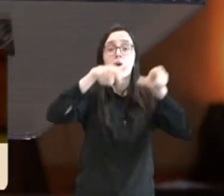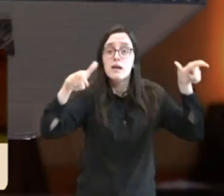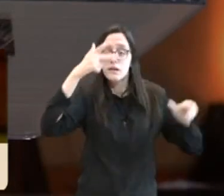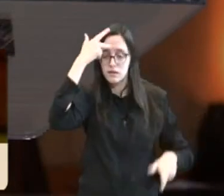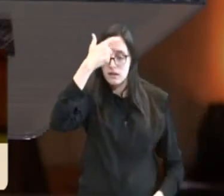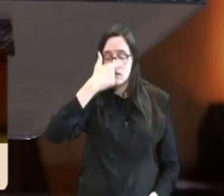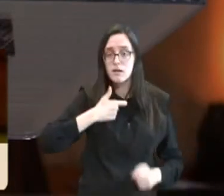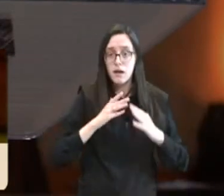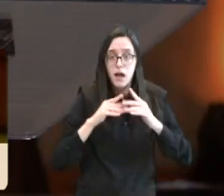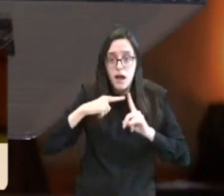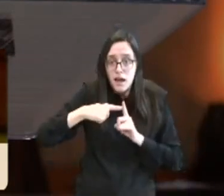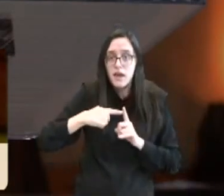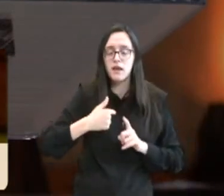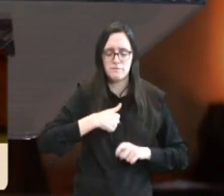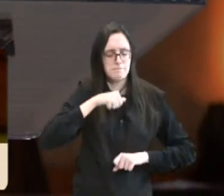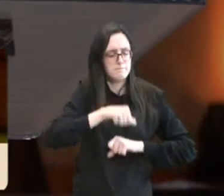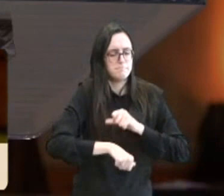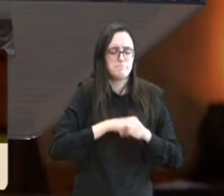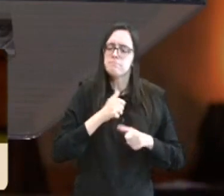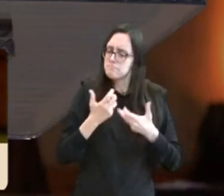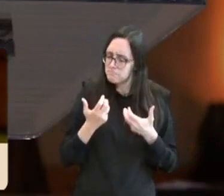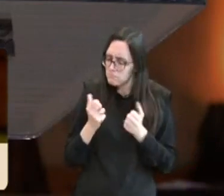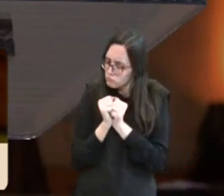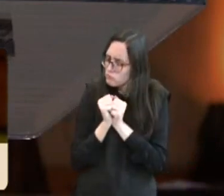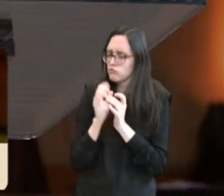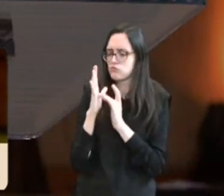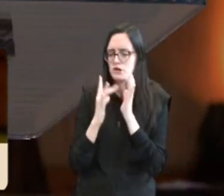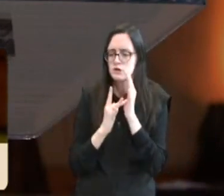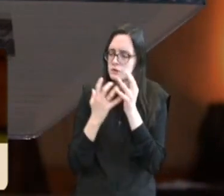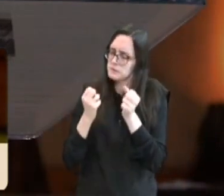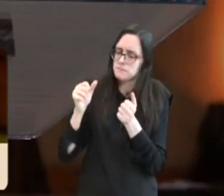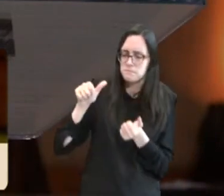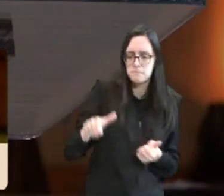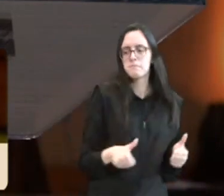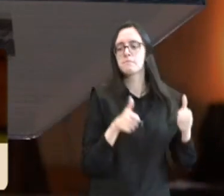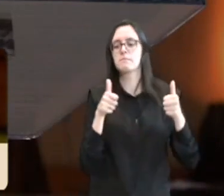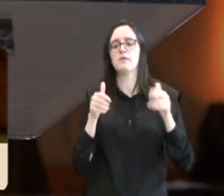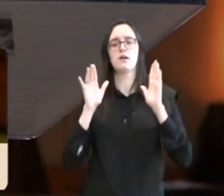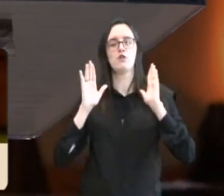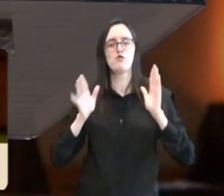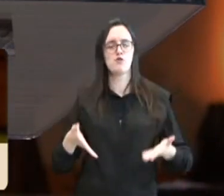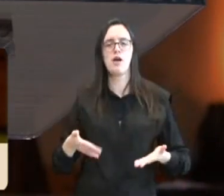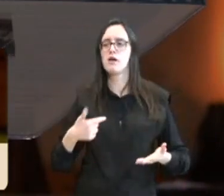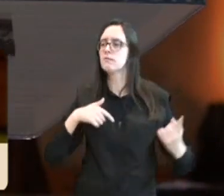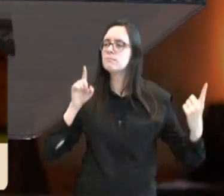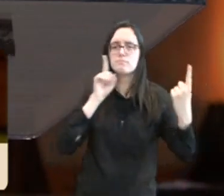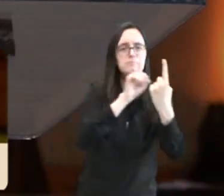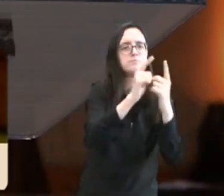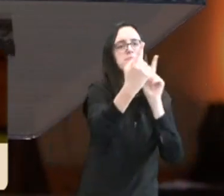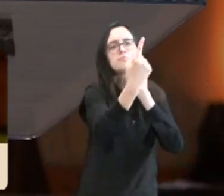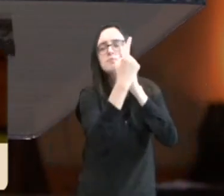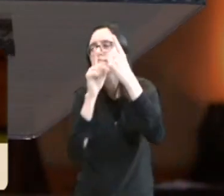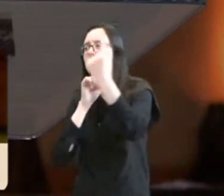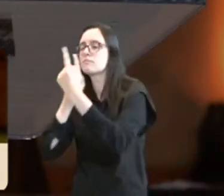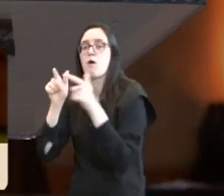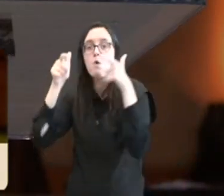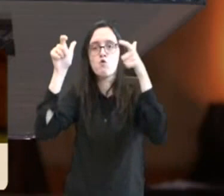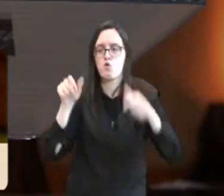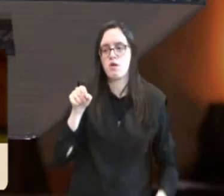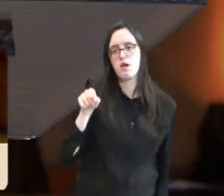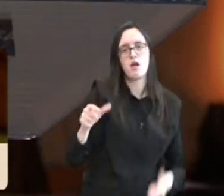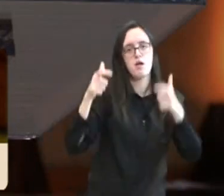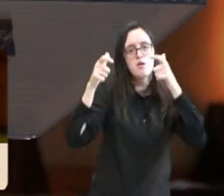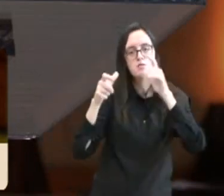convertidas, regeneradas, biblicamente batizadas, que se reúnem num lugar determinado